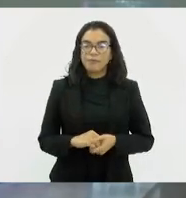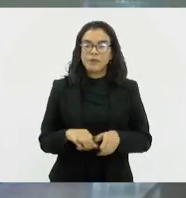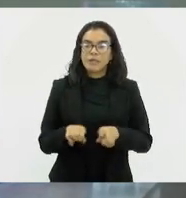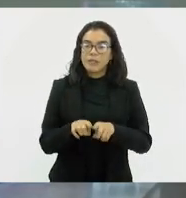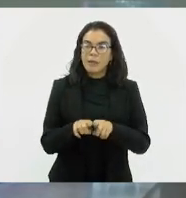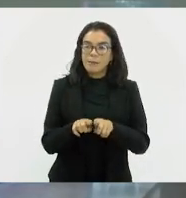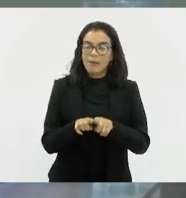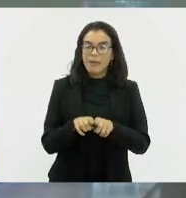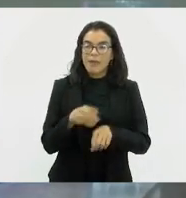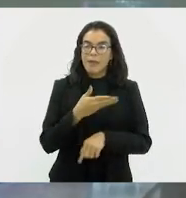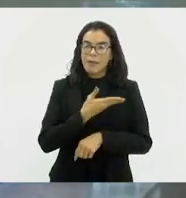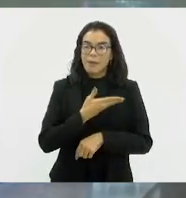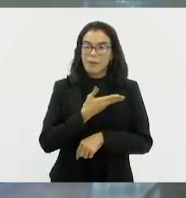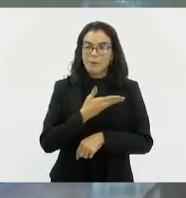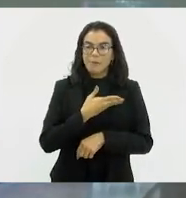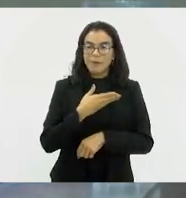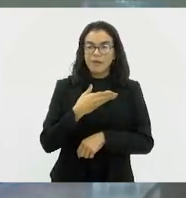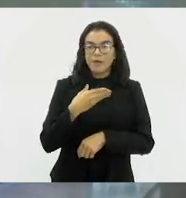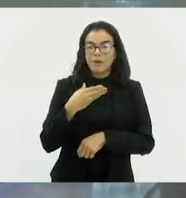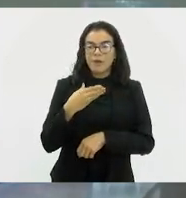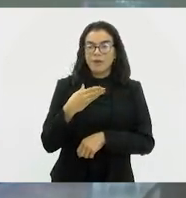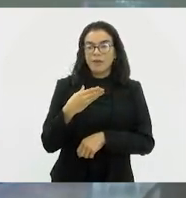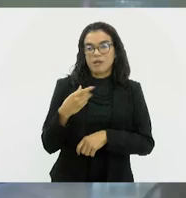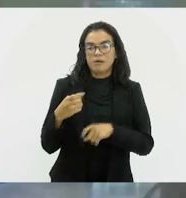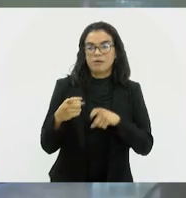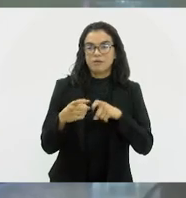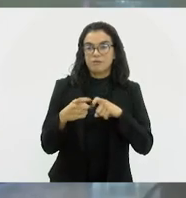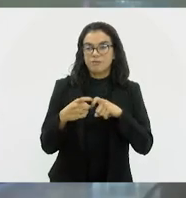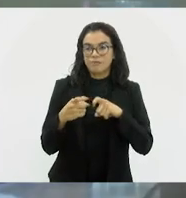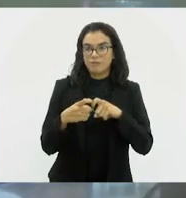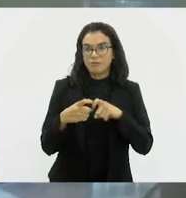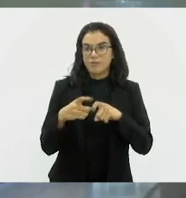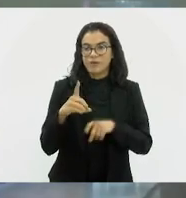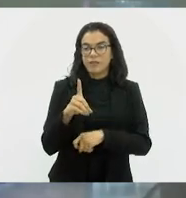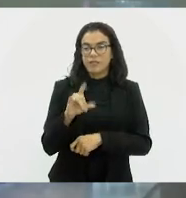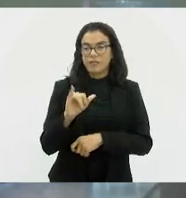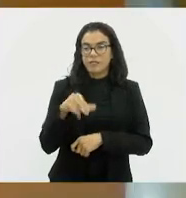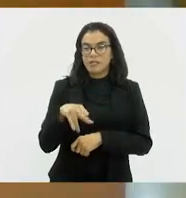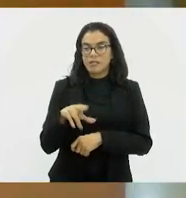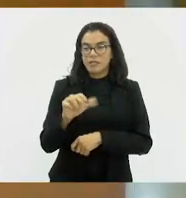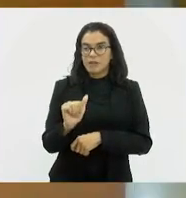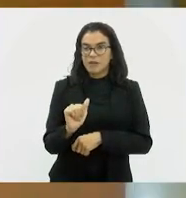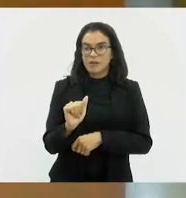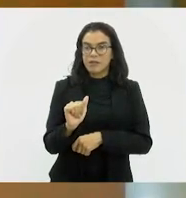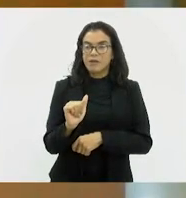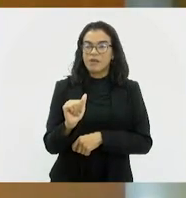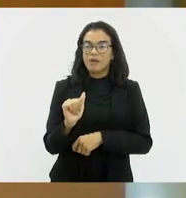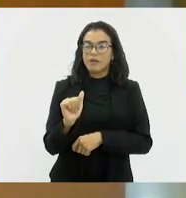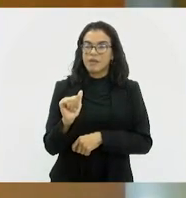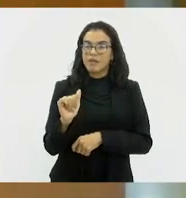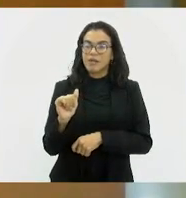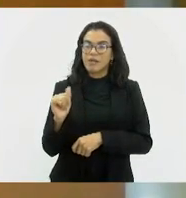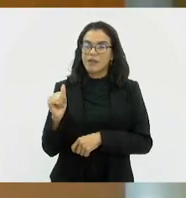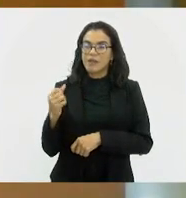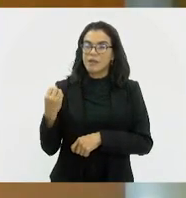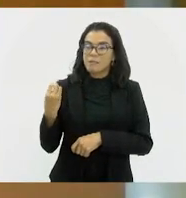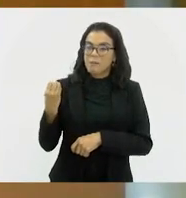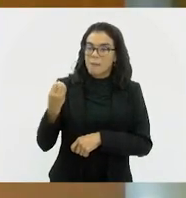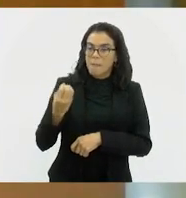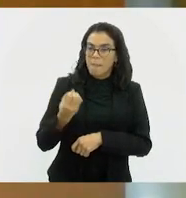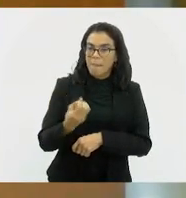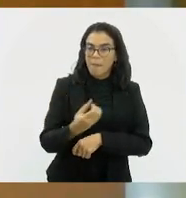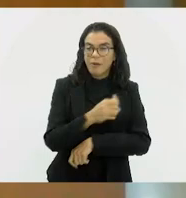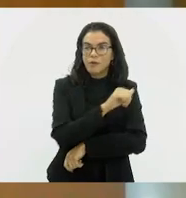amiga, doutora Dina Frutuoso, que se depois vim lá do Rio de Janeiro para aqui palestrar